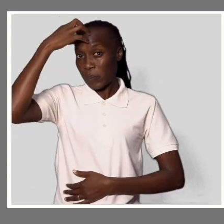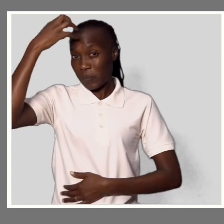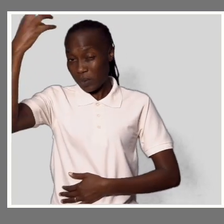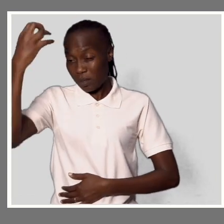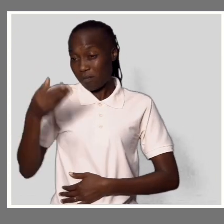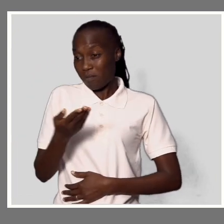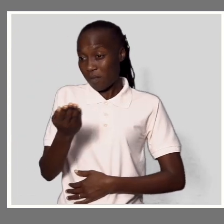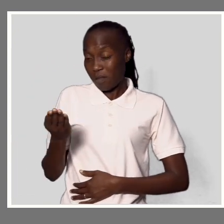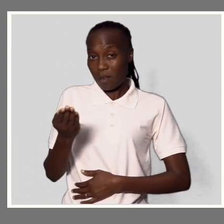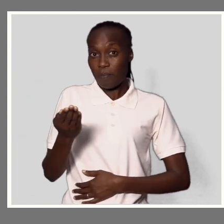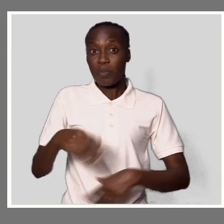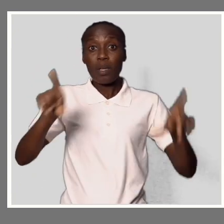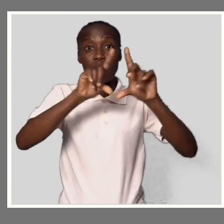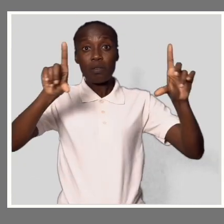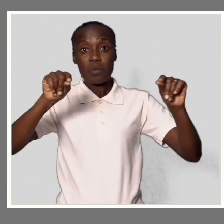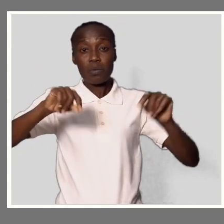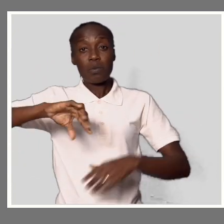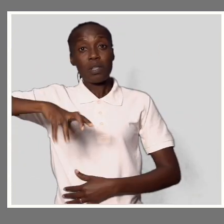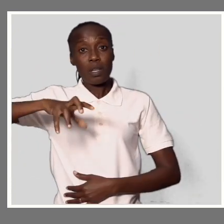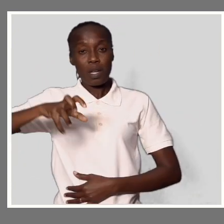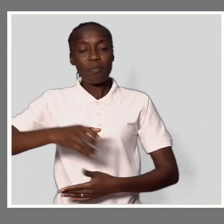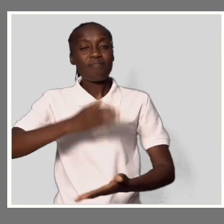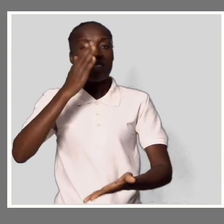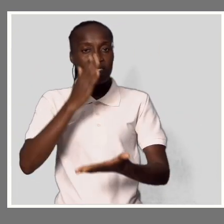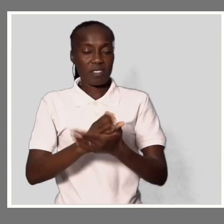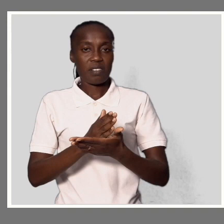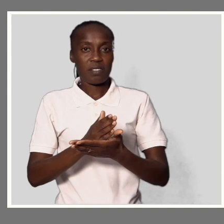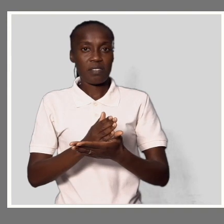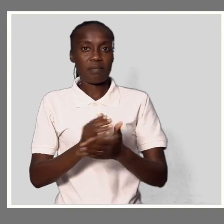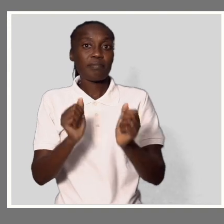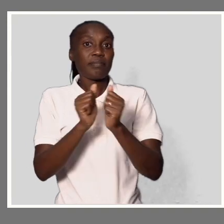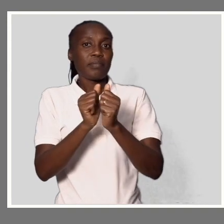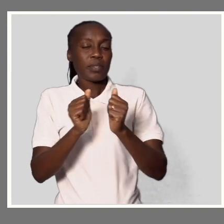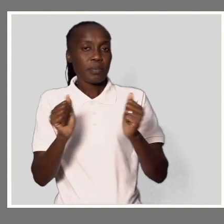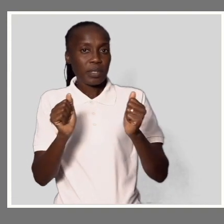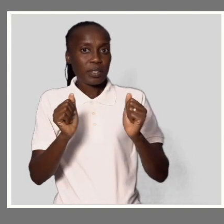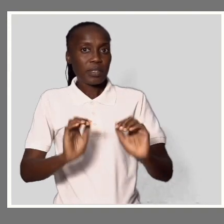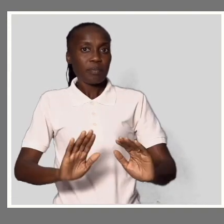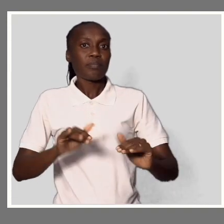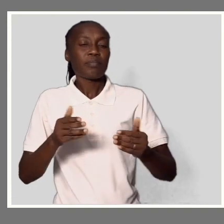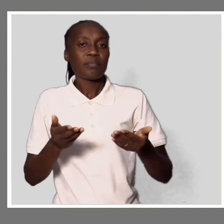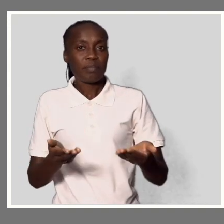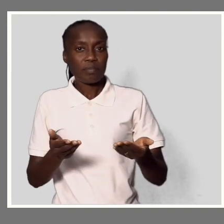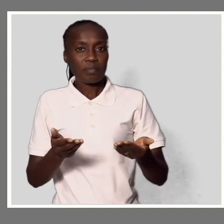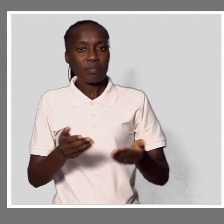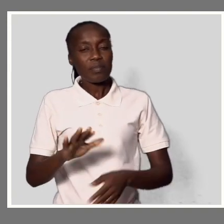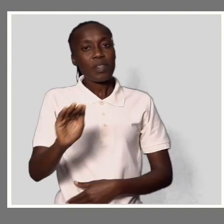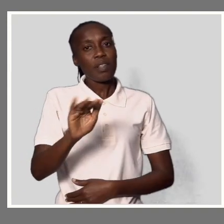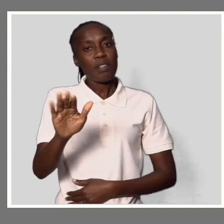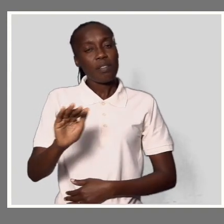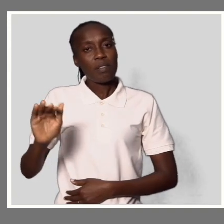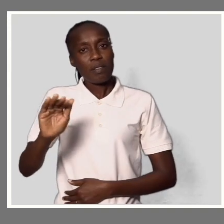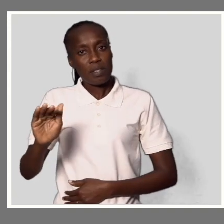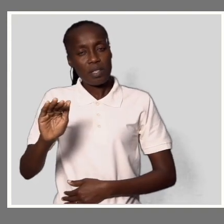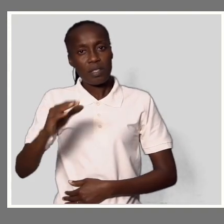feito a nível do próprio posto administrativo. A questão da água é uma questão verdadeira. Mas se